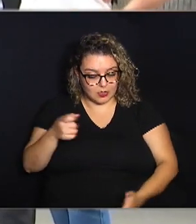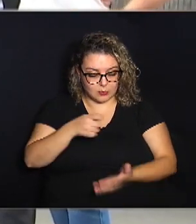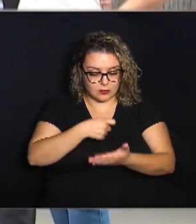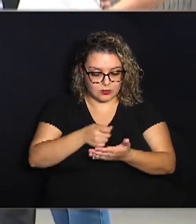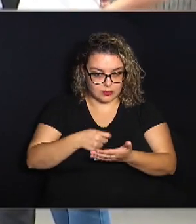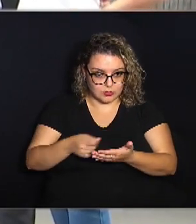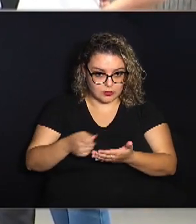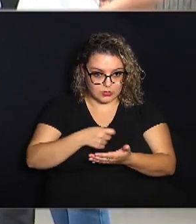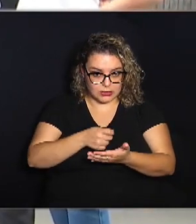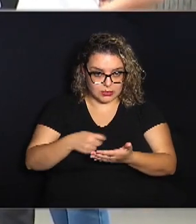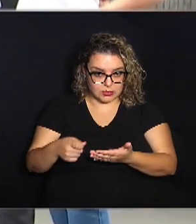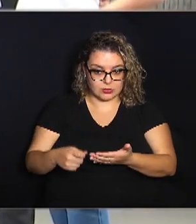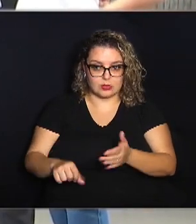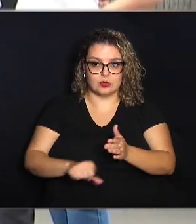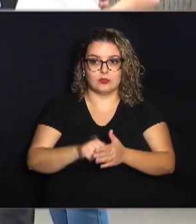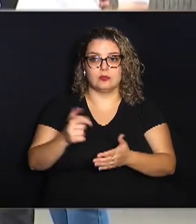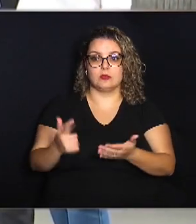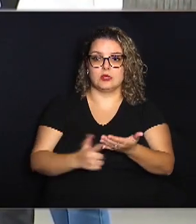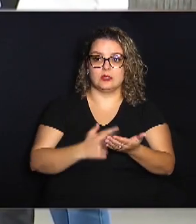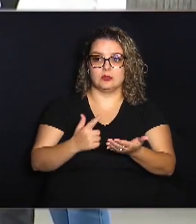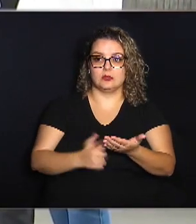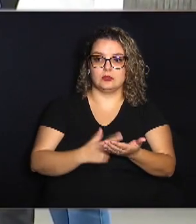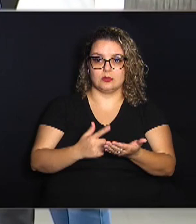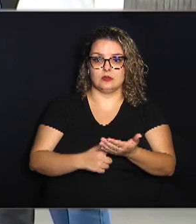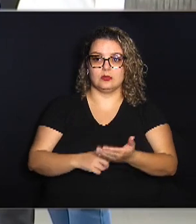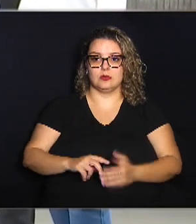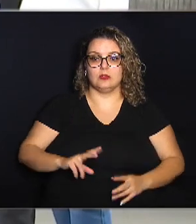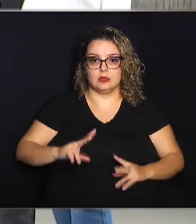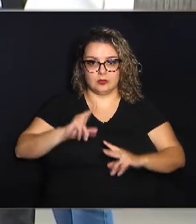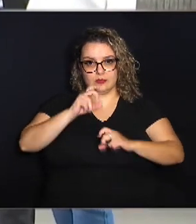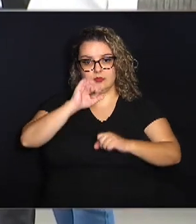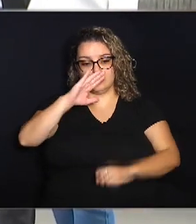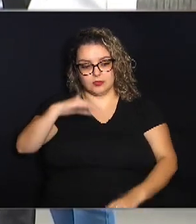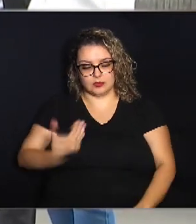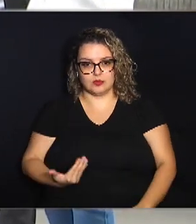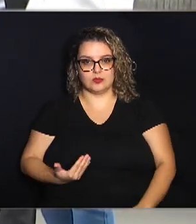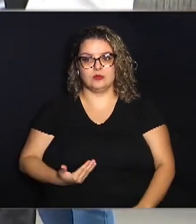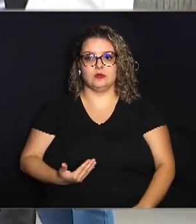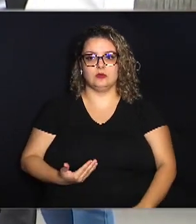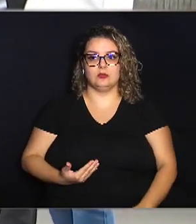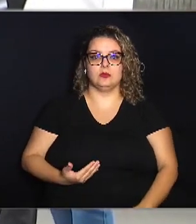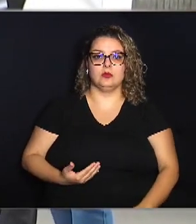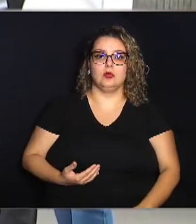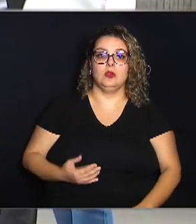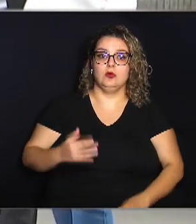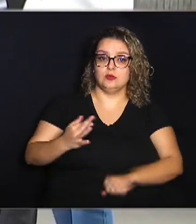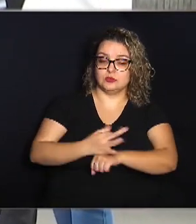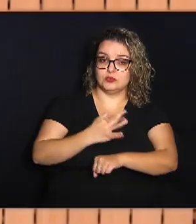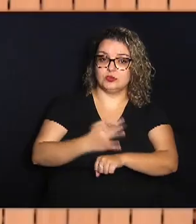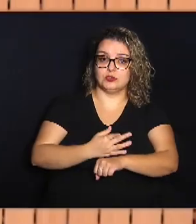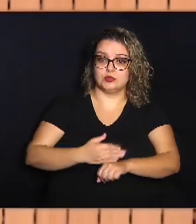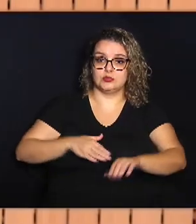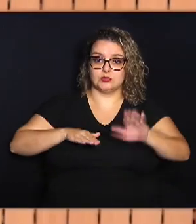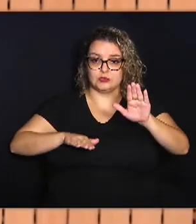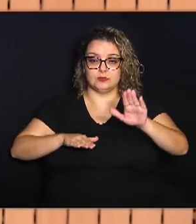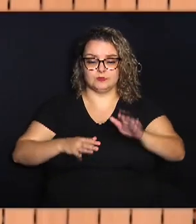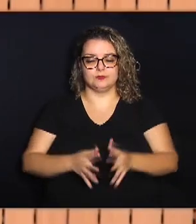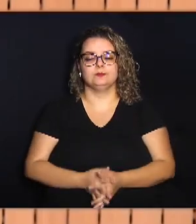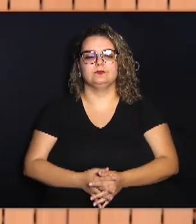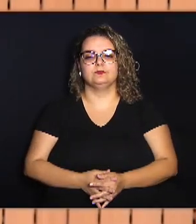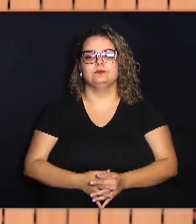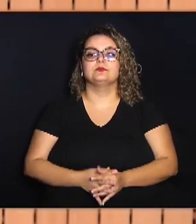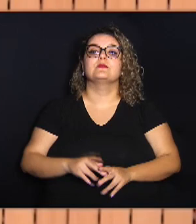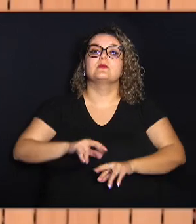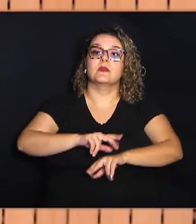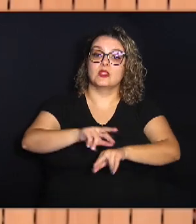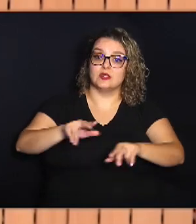mão seu primeiro livro, Força e Honra, o preço de um juramento, narrando histórias de policiais. Diversas